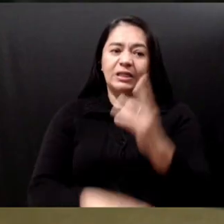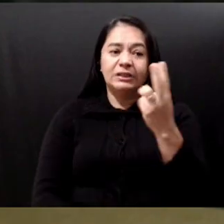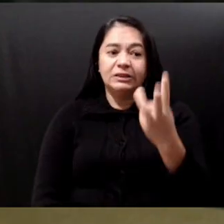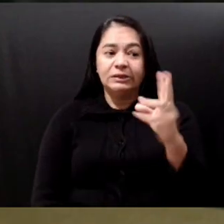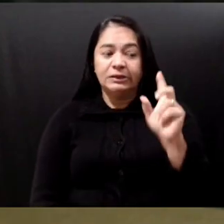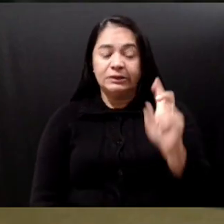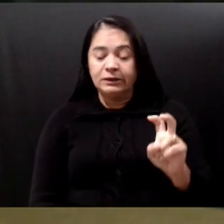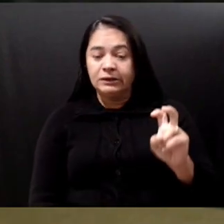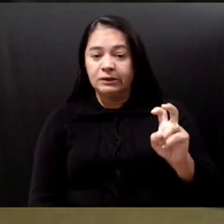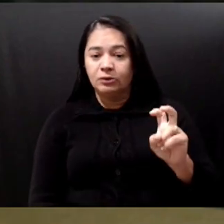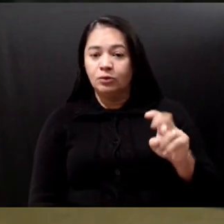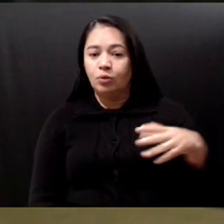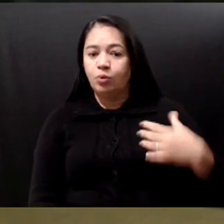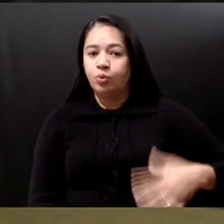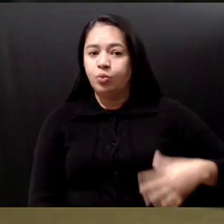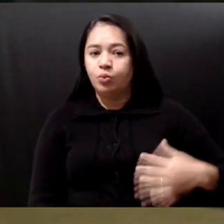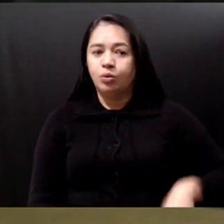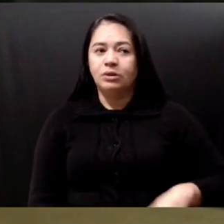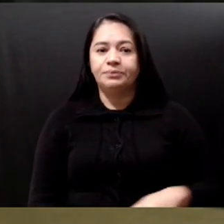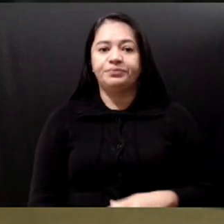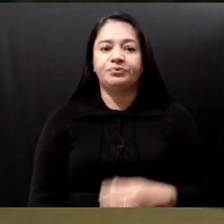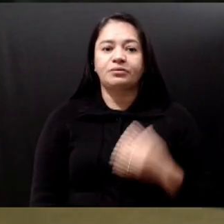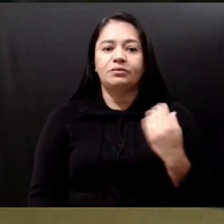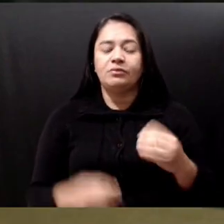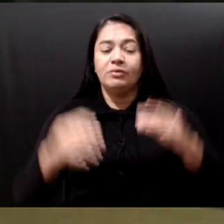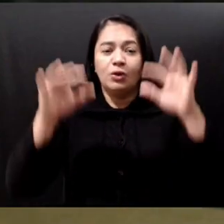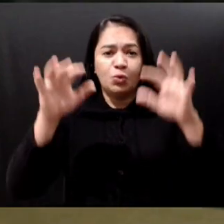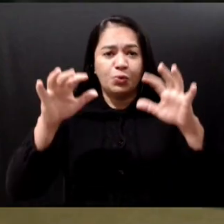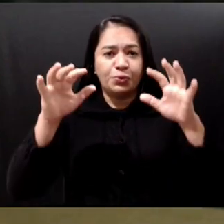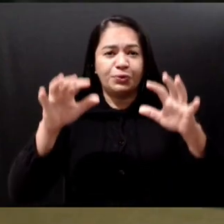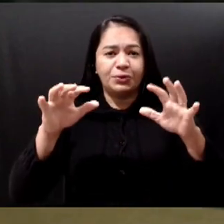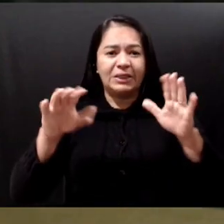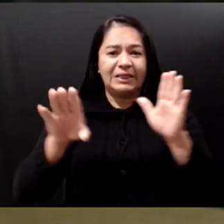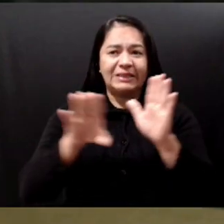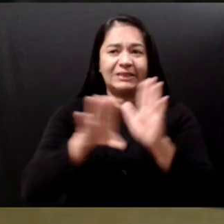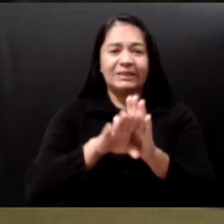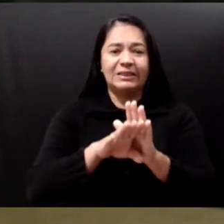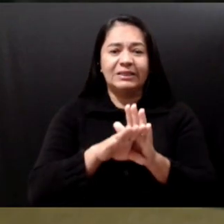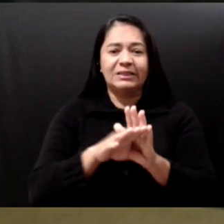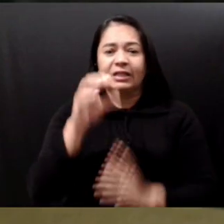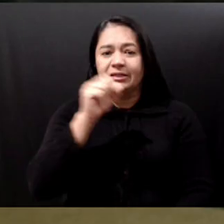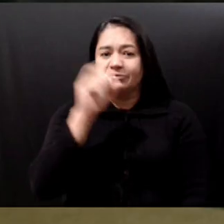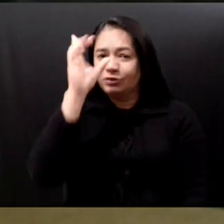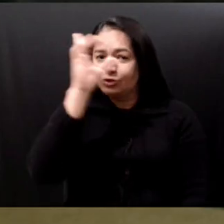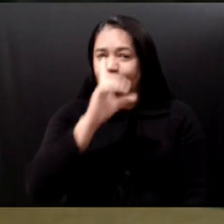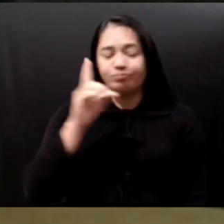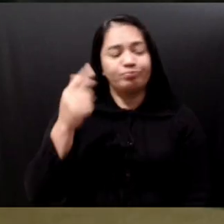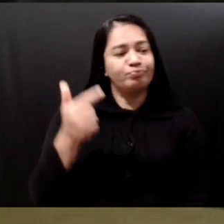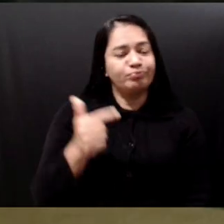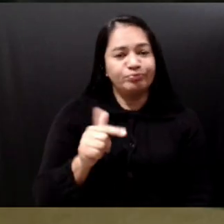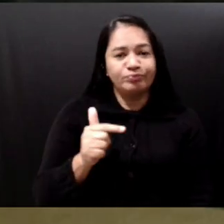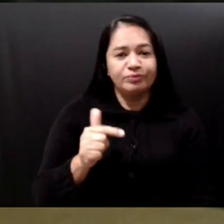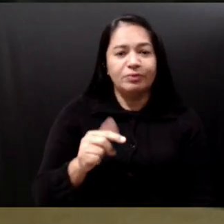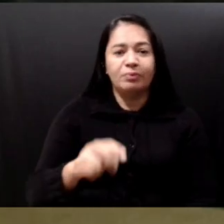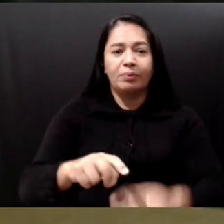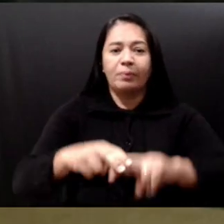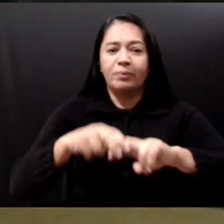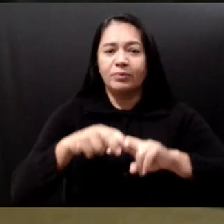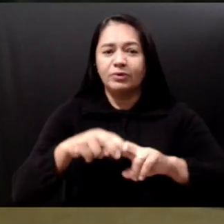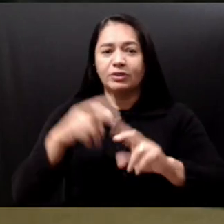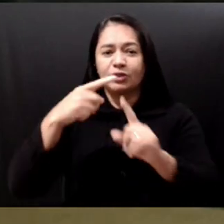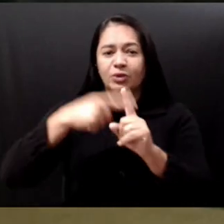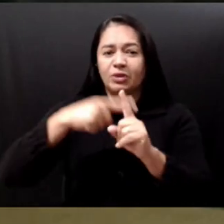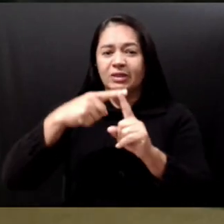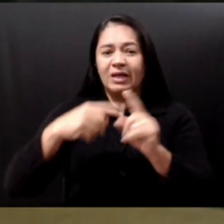tem também previsão de chuva até o próximo fim de semana e os termômetros podem voltar a marcar até 30 graus a